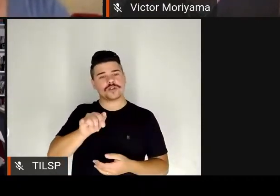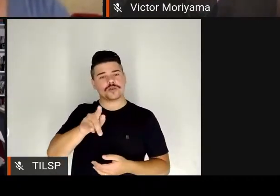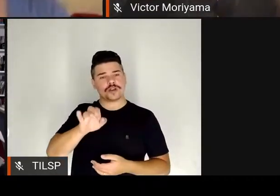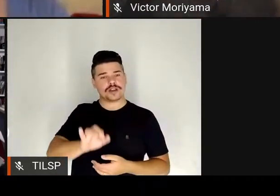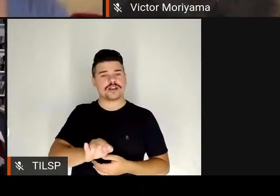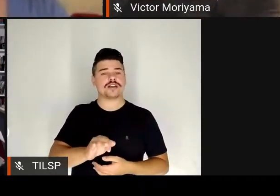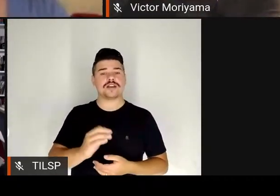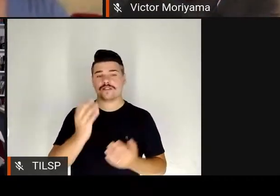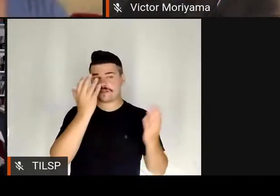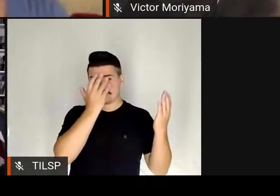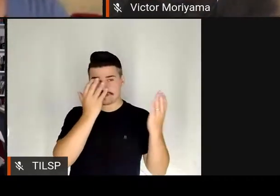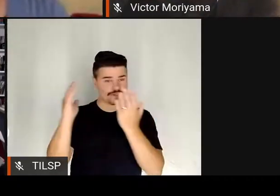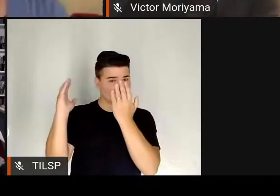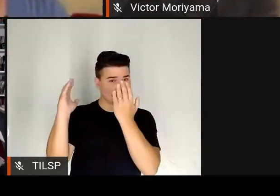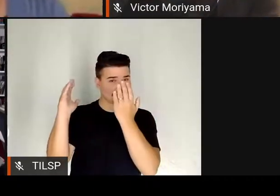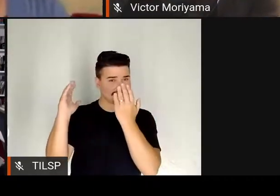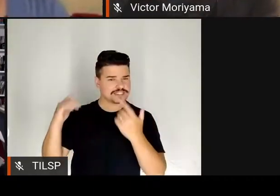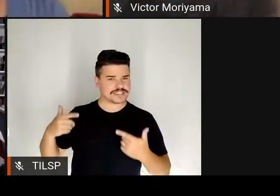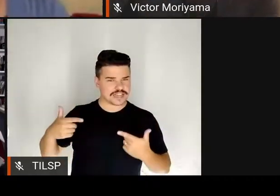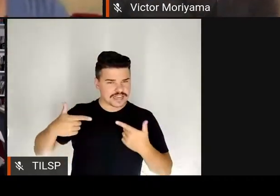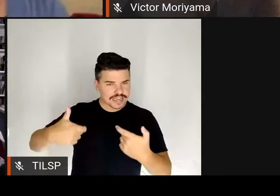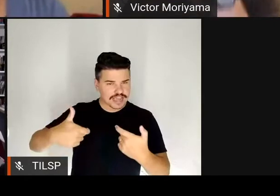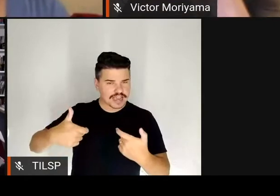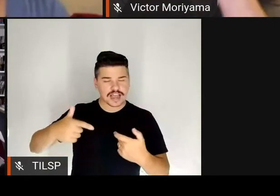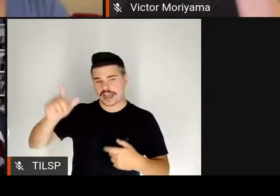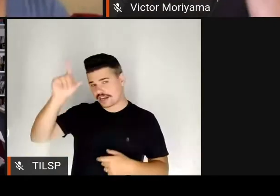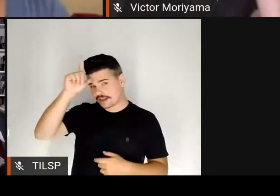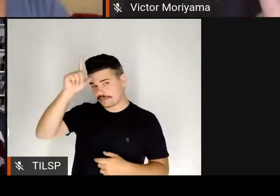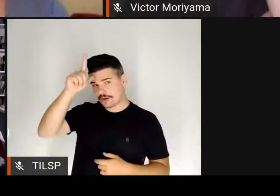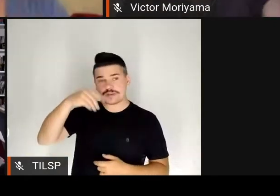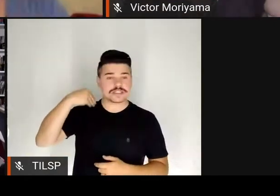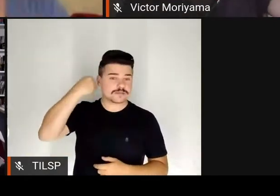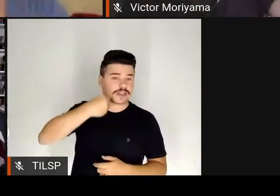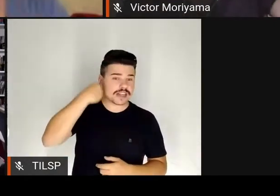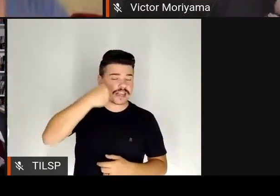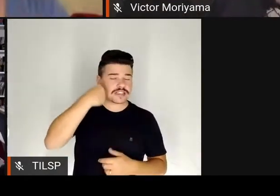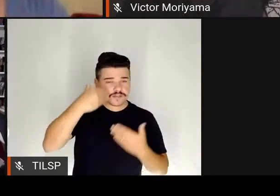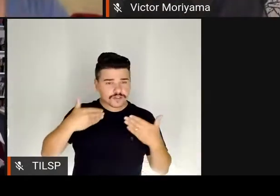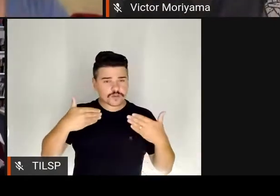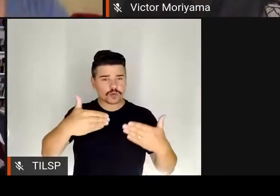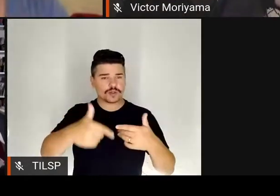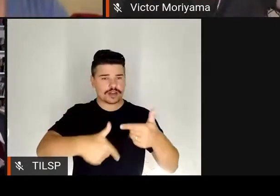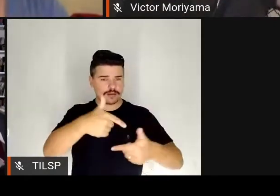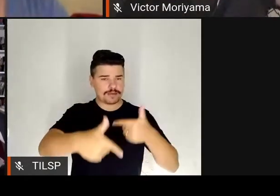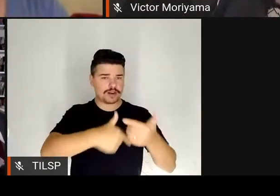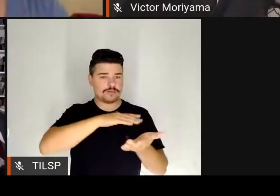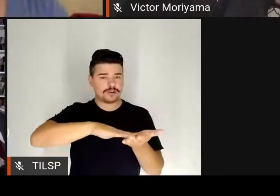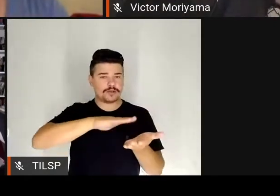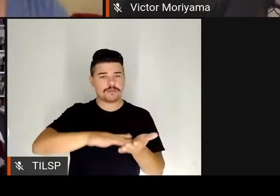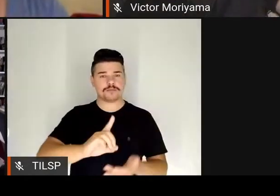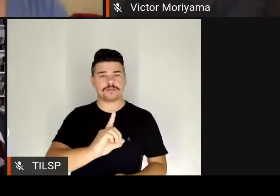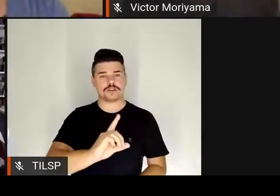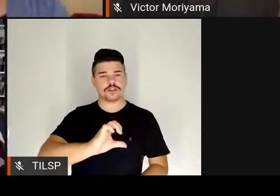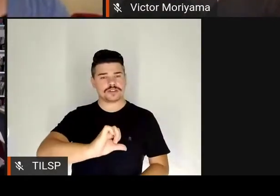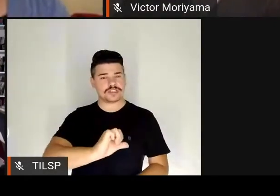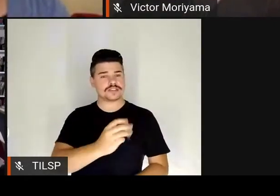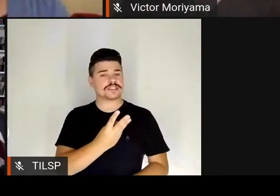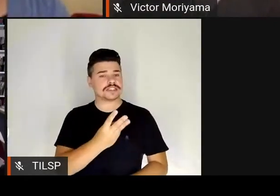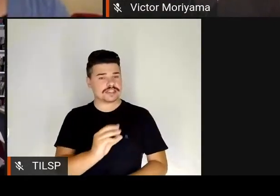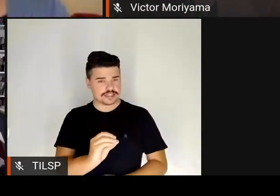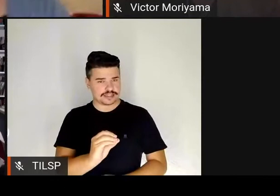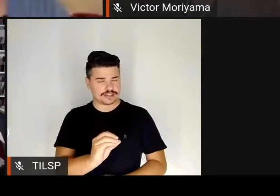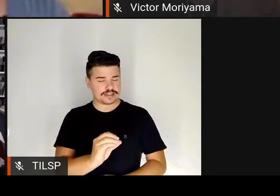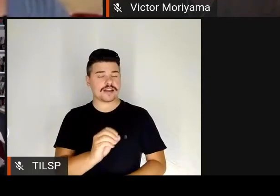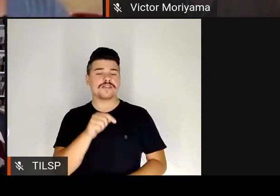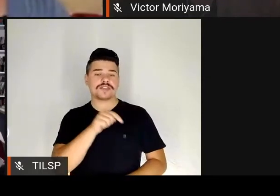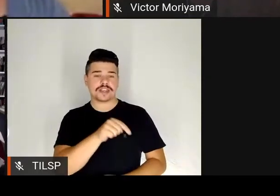Guerra, Experiências dos Soldados Alemães na Frente de Batalha. Ele vai publicar esse livro em 30. E nesse livro ele tem uma